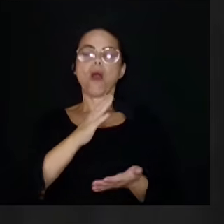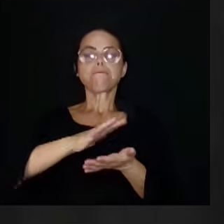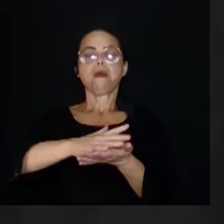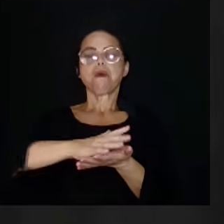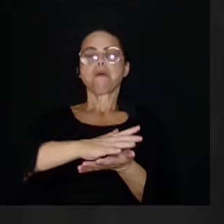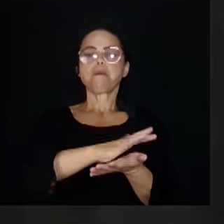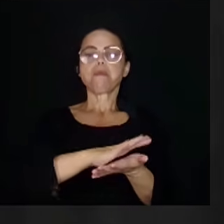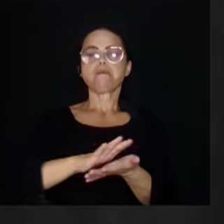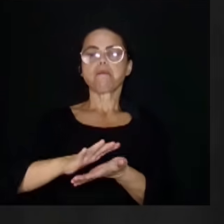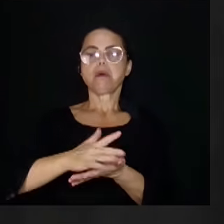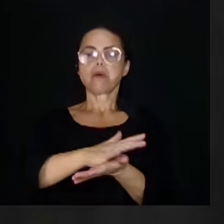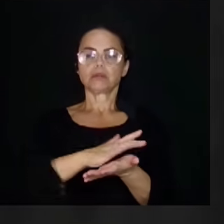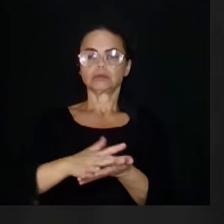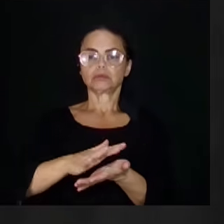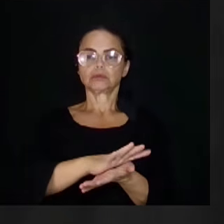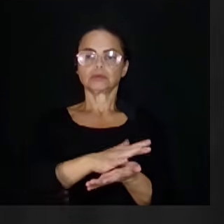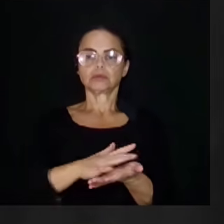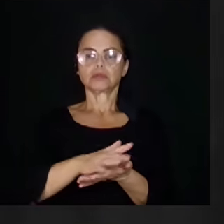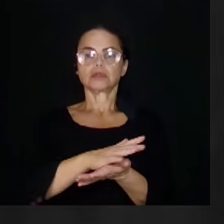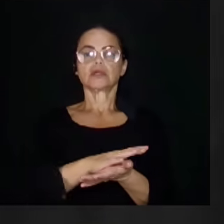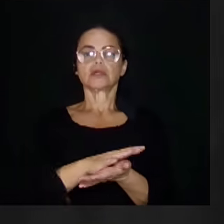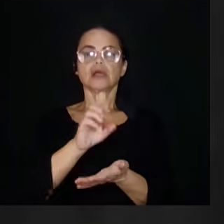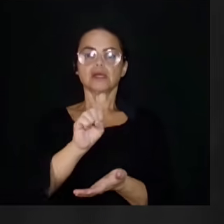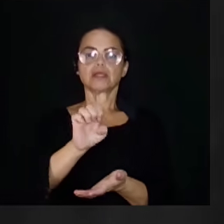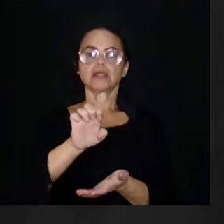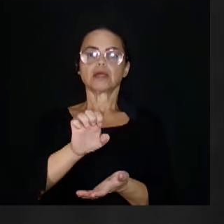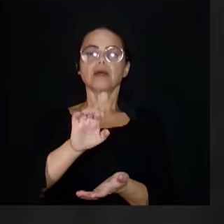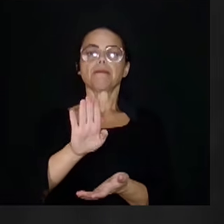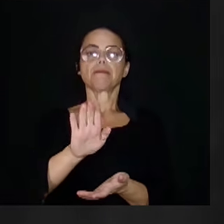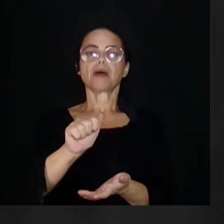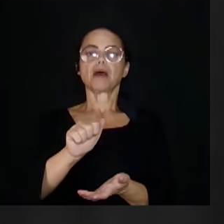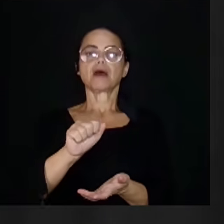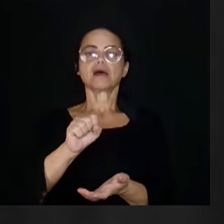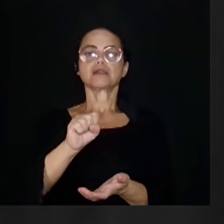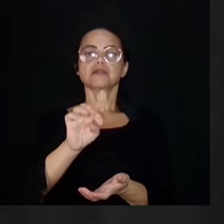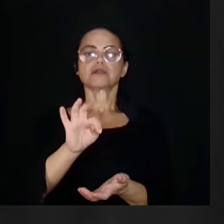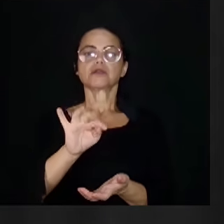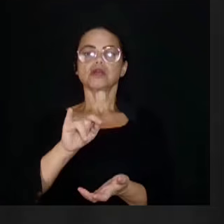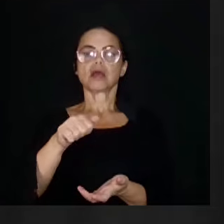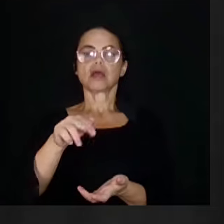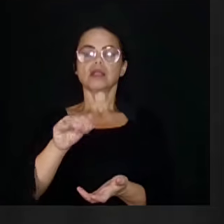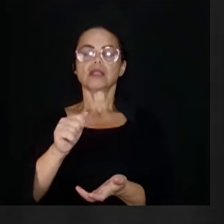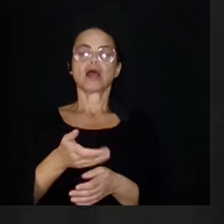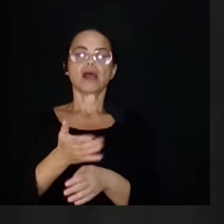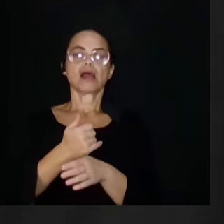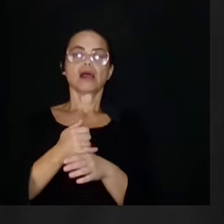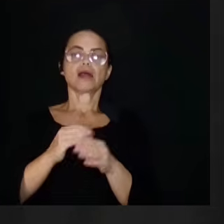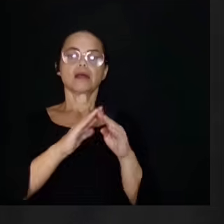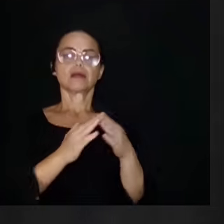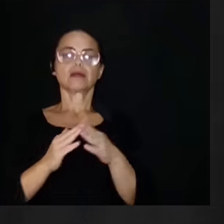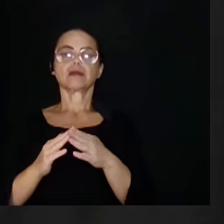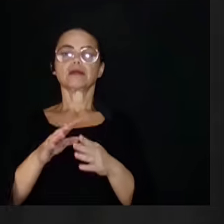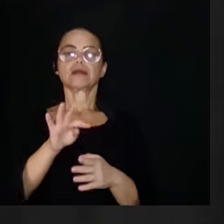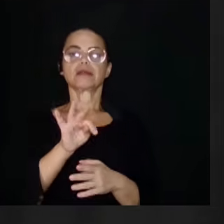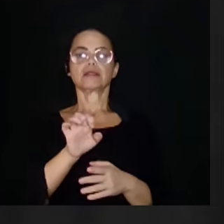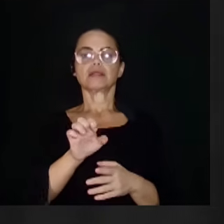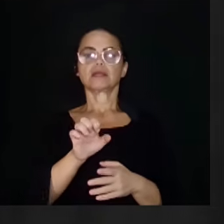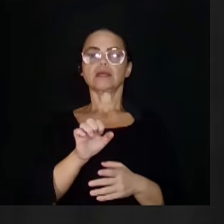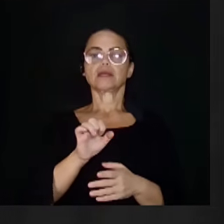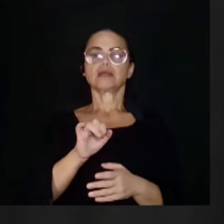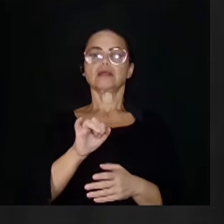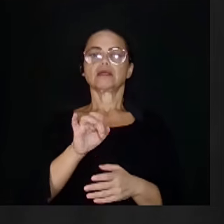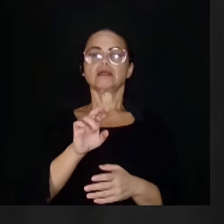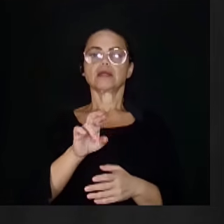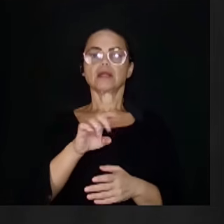Dona Sebastiana era nossa vizinha. Então, eu sou Tereza, sou a filha caçula da Dona Dita e